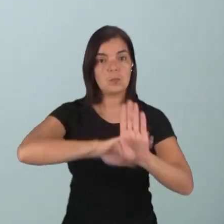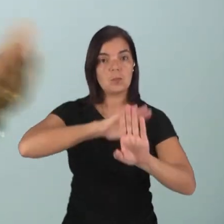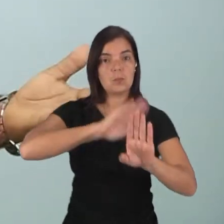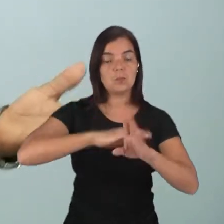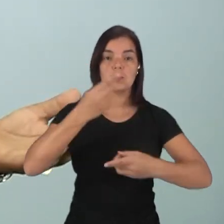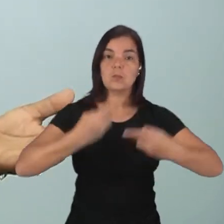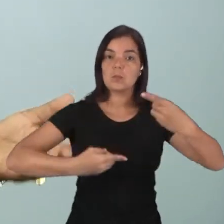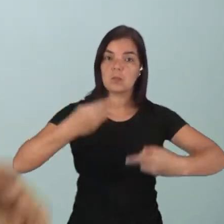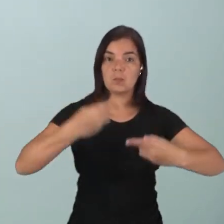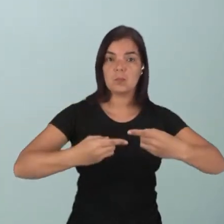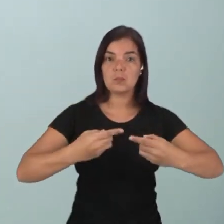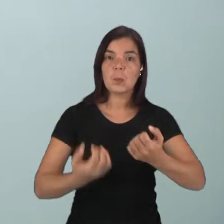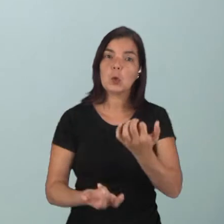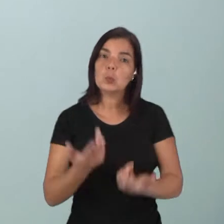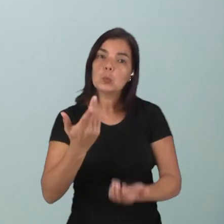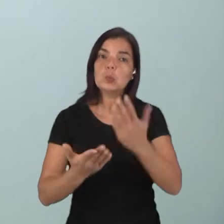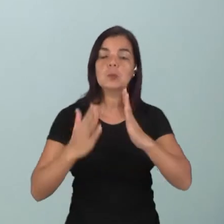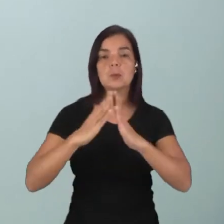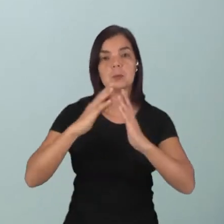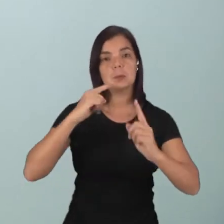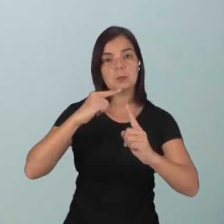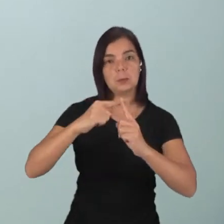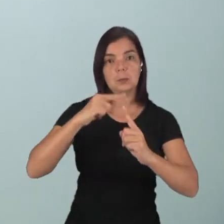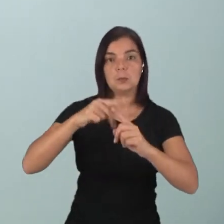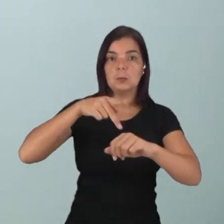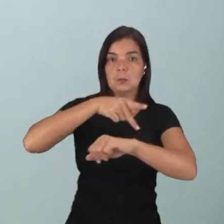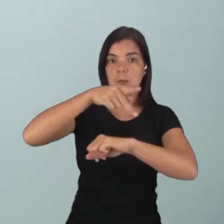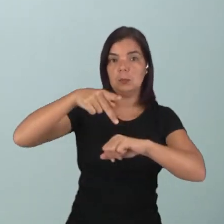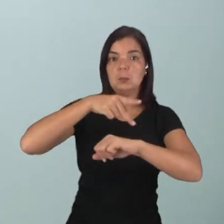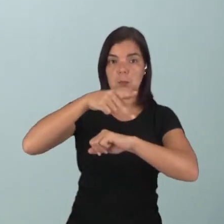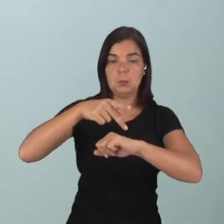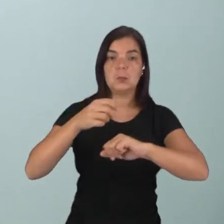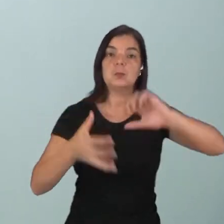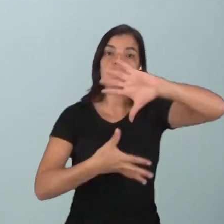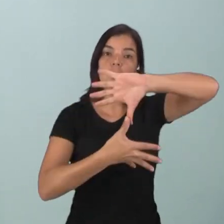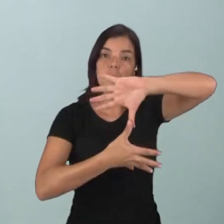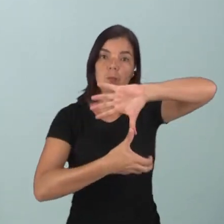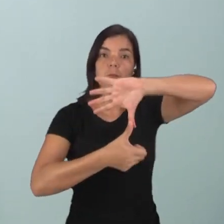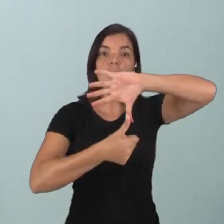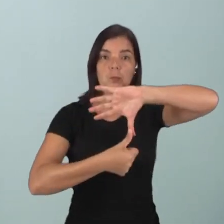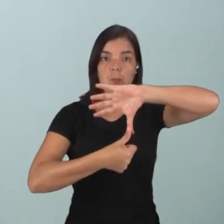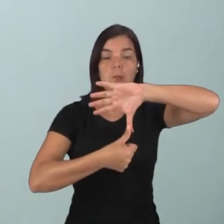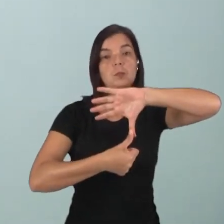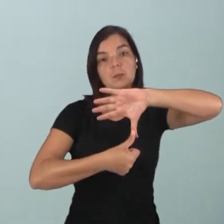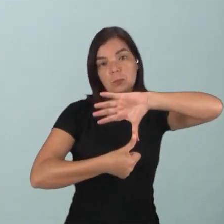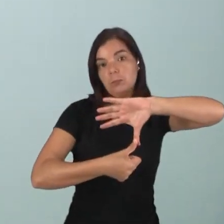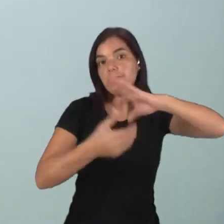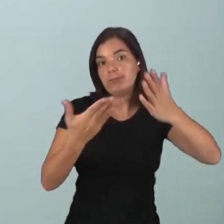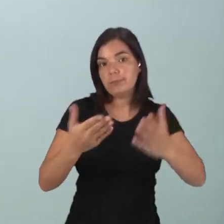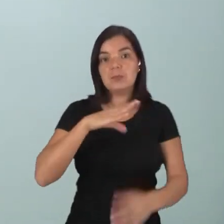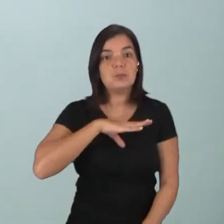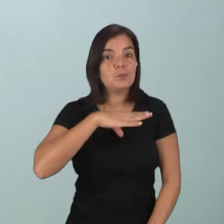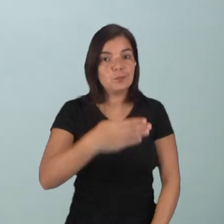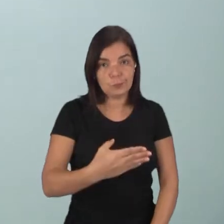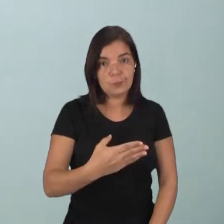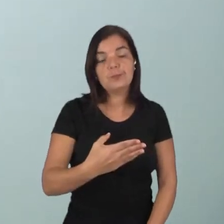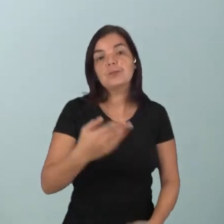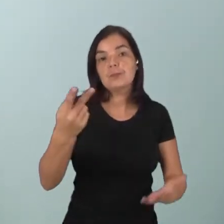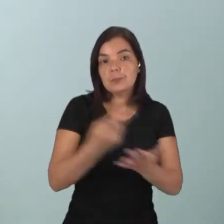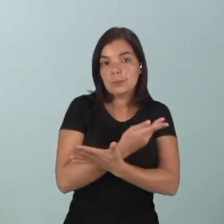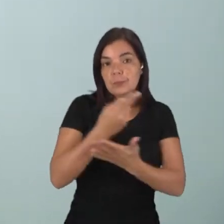está queimando as igrejas, né, num país da América do Sul. Então isso aí é uma atitude extrema, né,